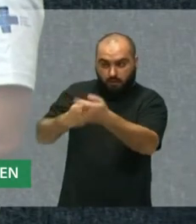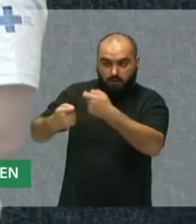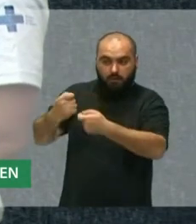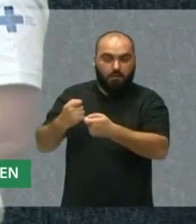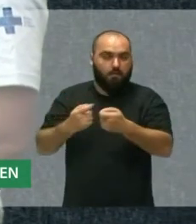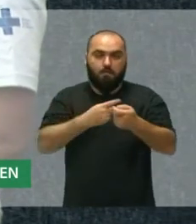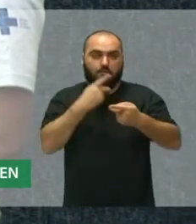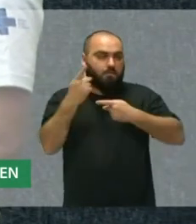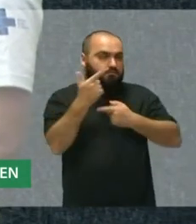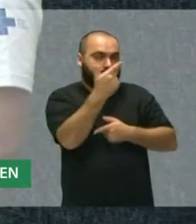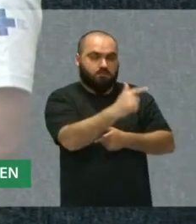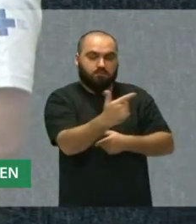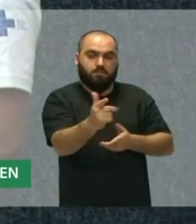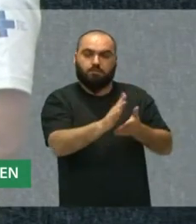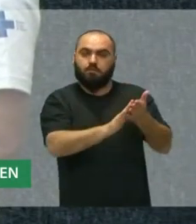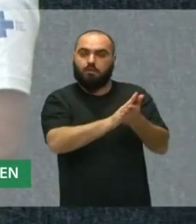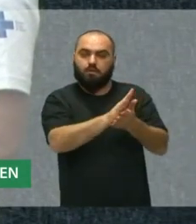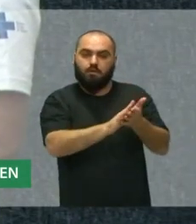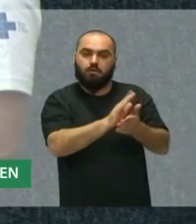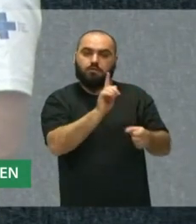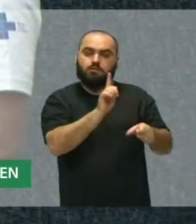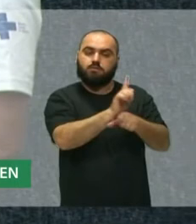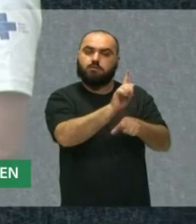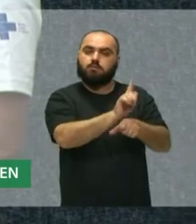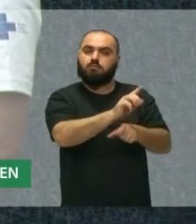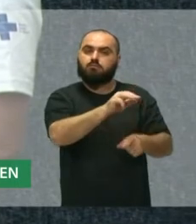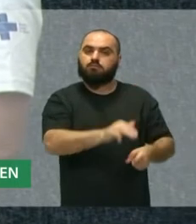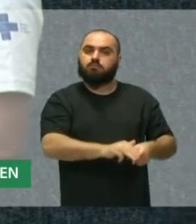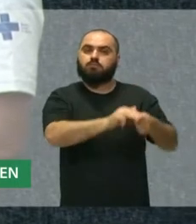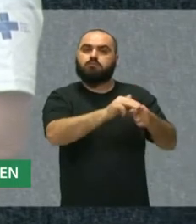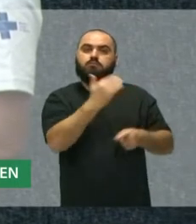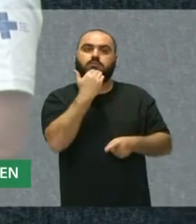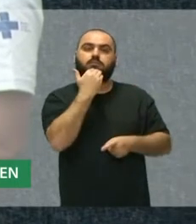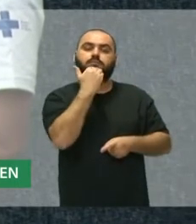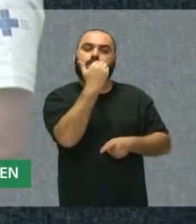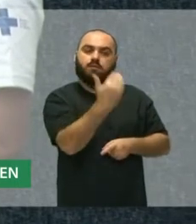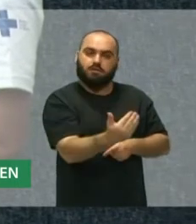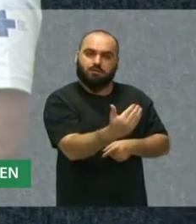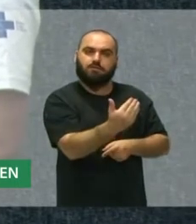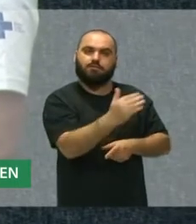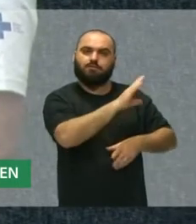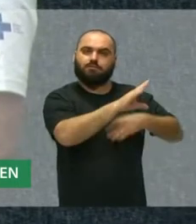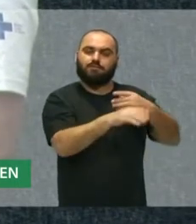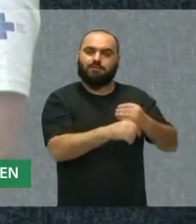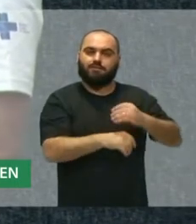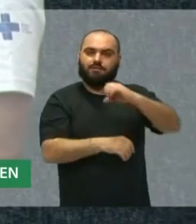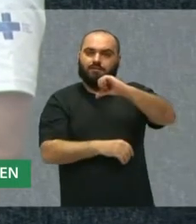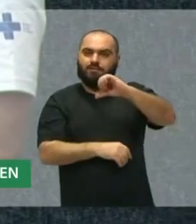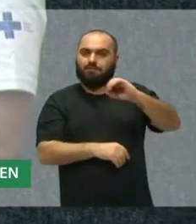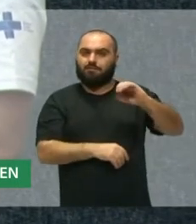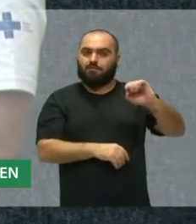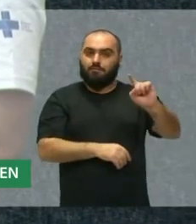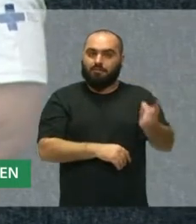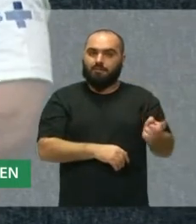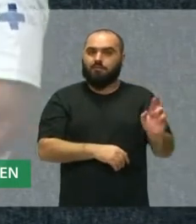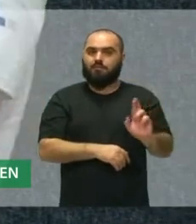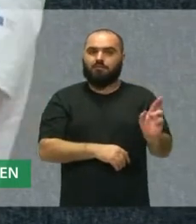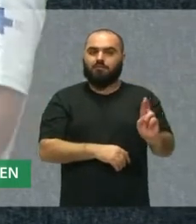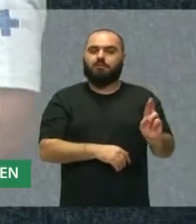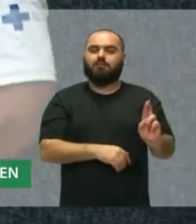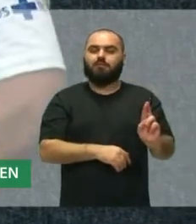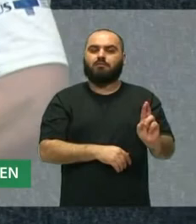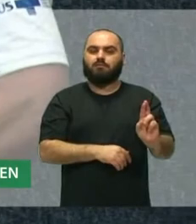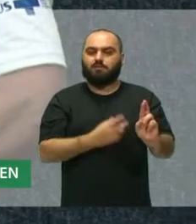houve deferimento por parte da gestão municipal da solicitação de incremento de R$ 900 mil,